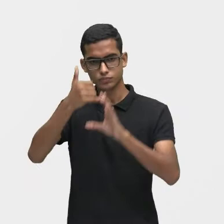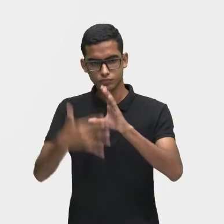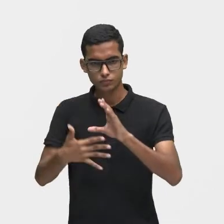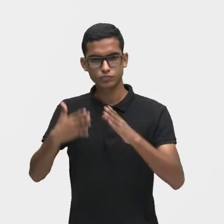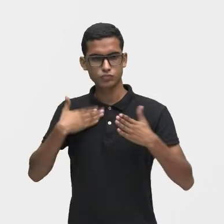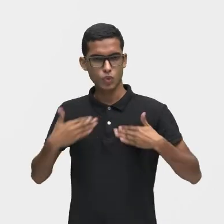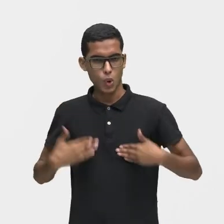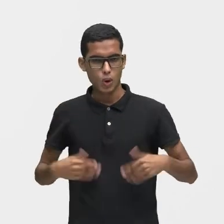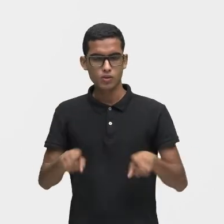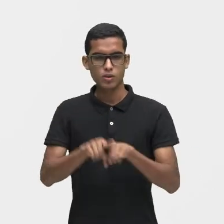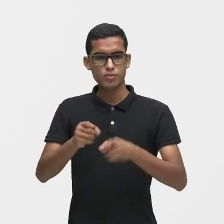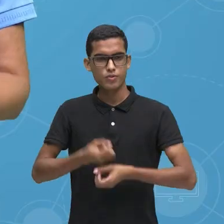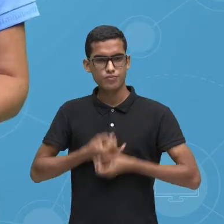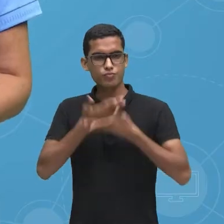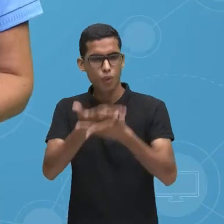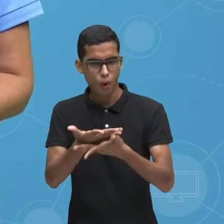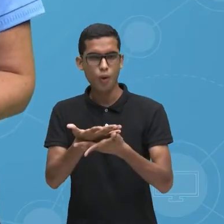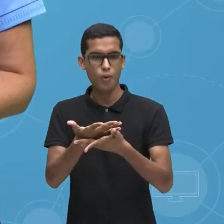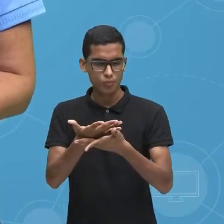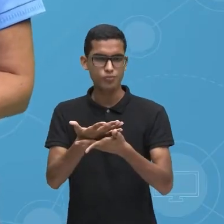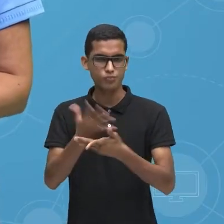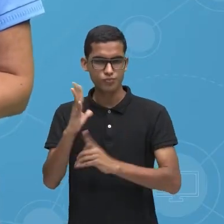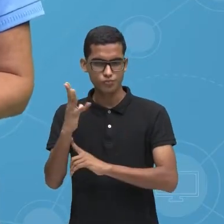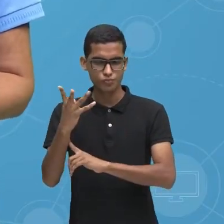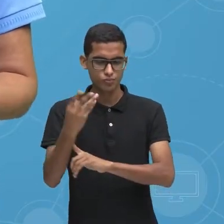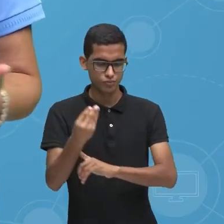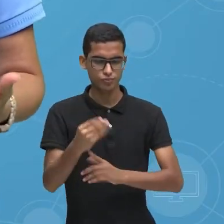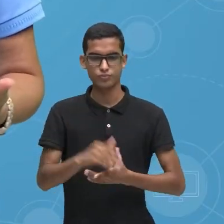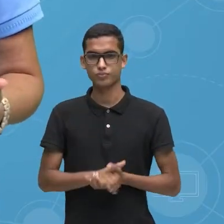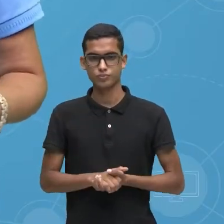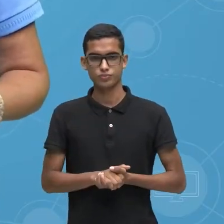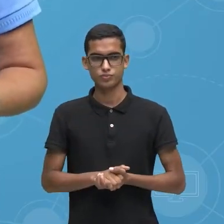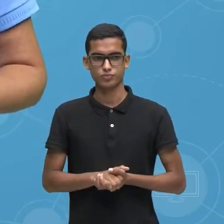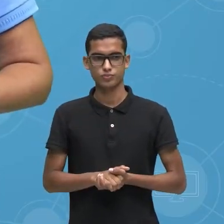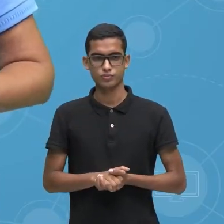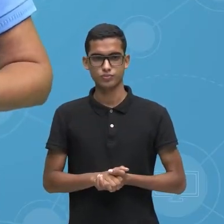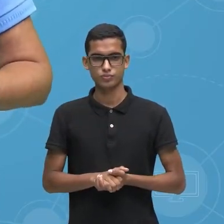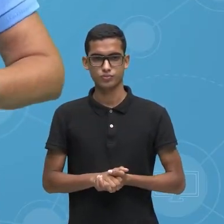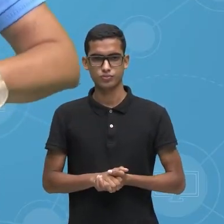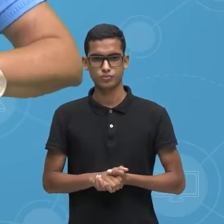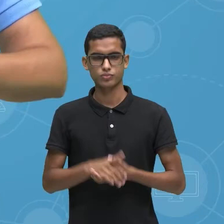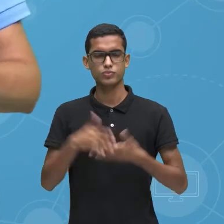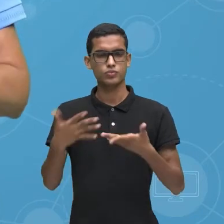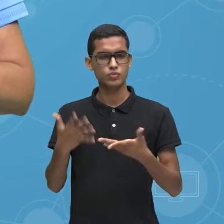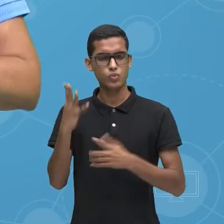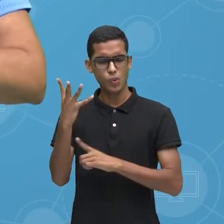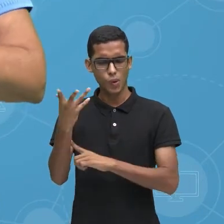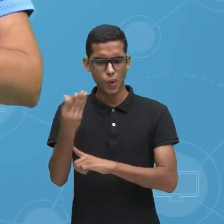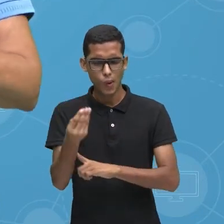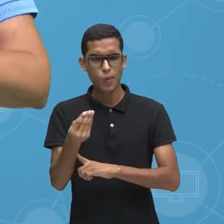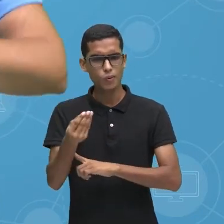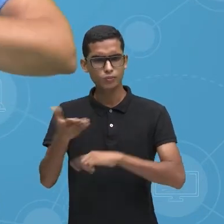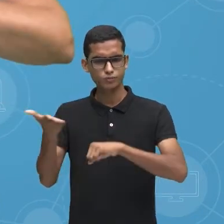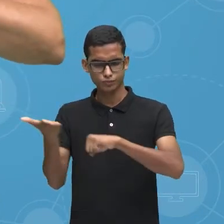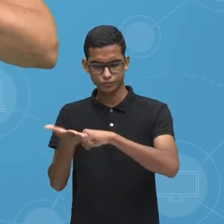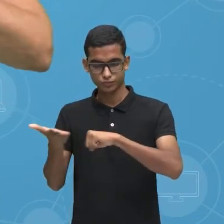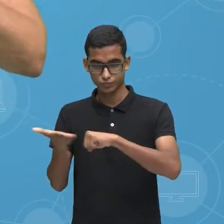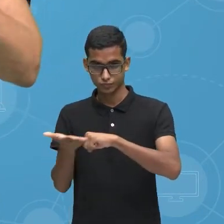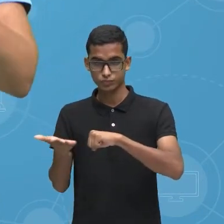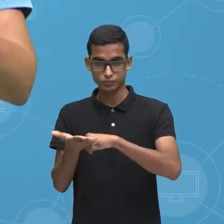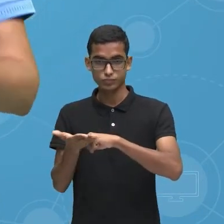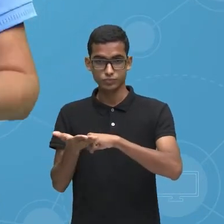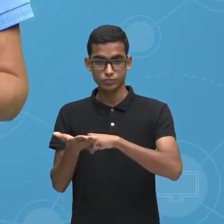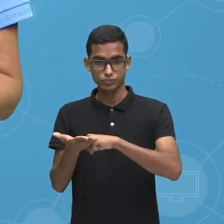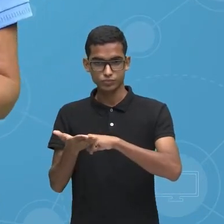a body art é a arte contemporânea. Por que arte contemporânea? Porque a arte contemporânea, o artista,